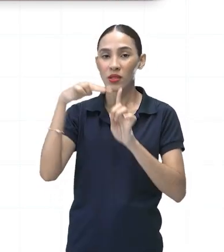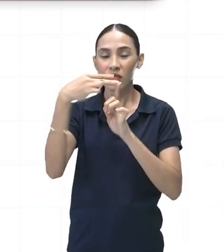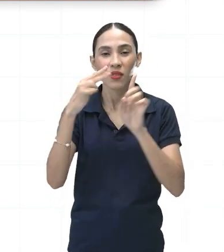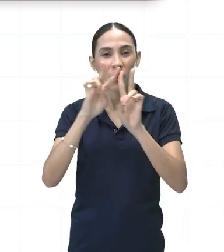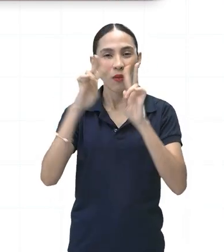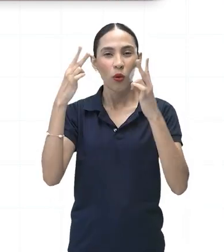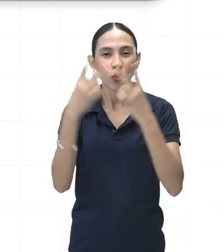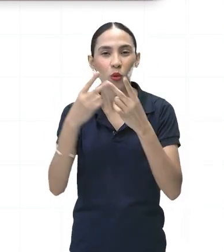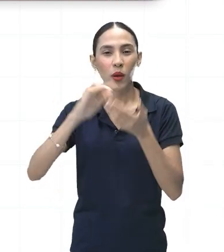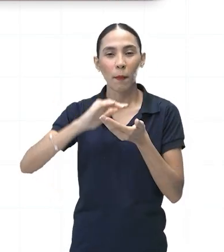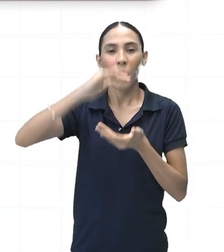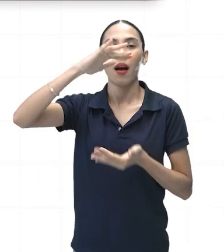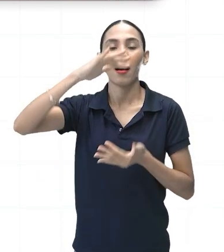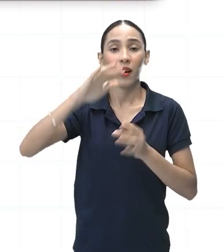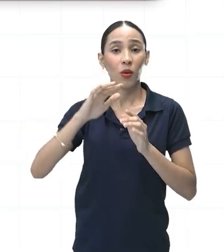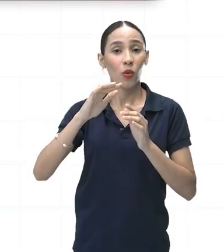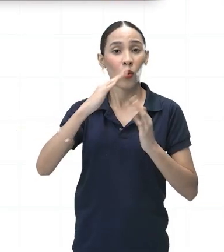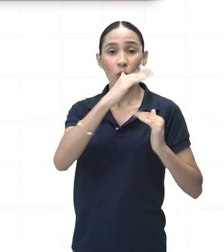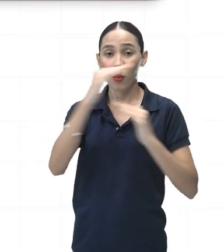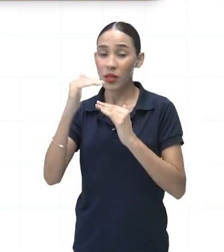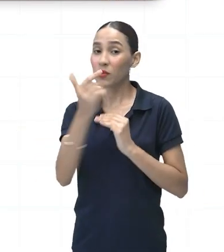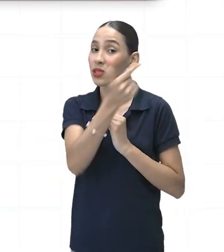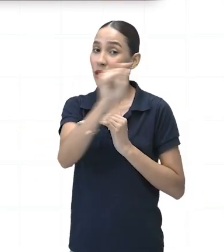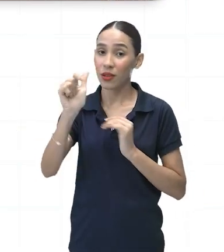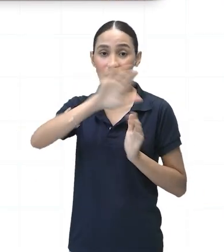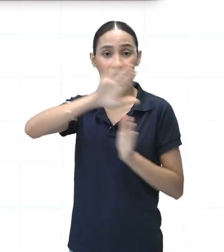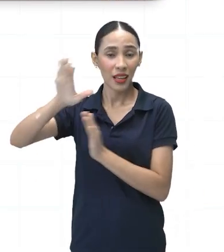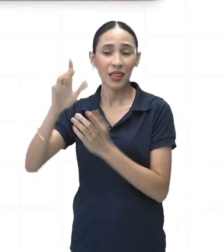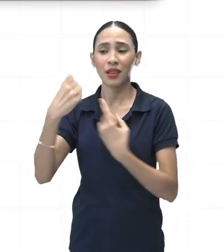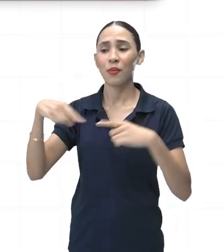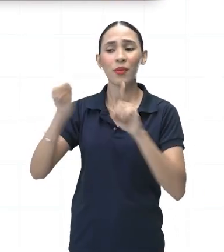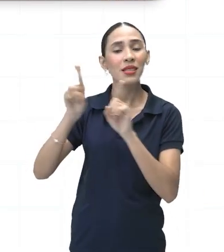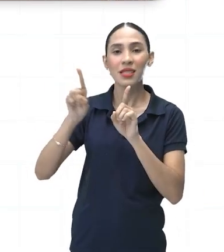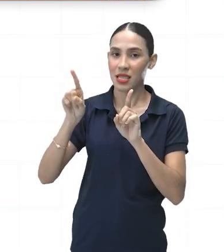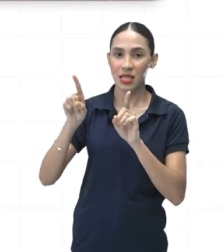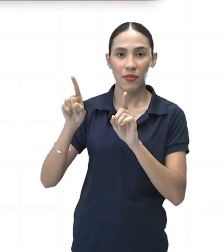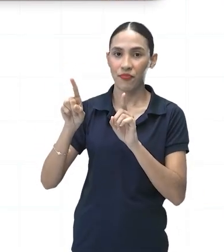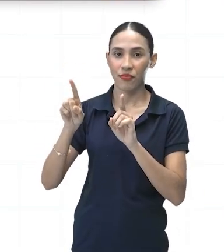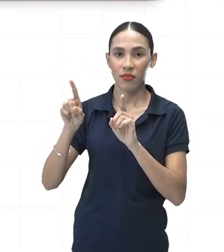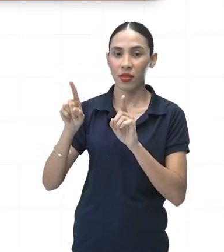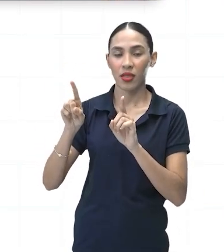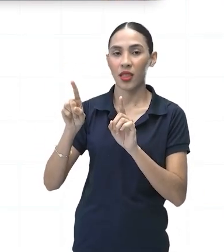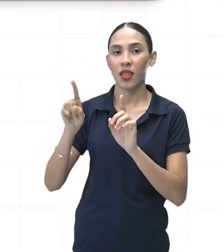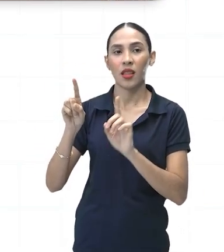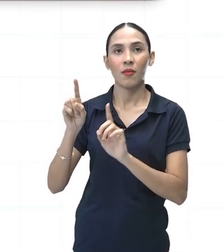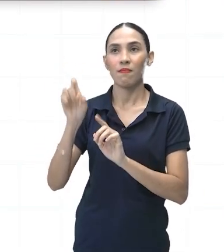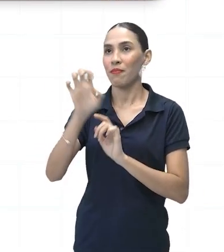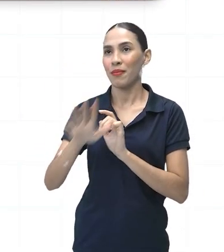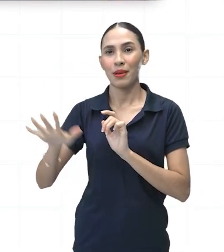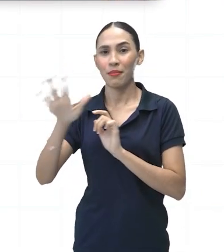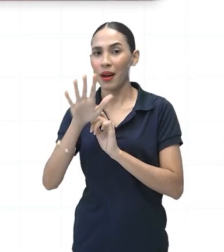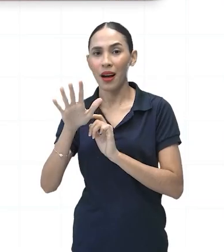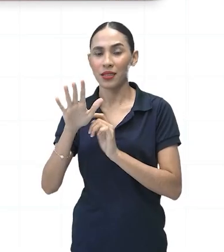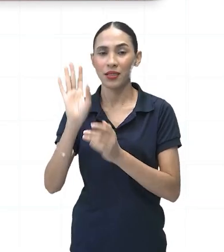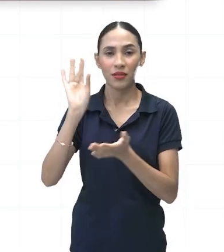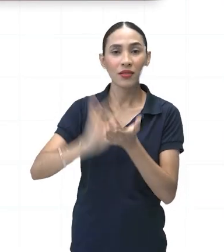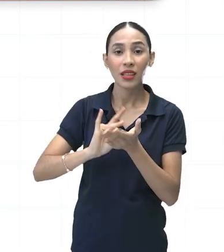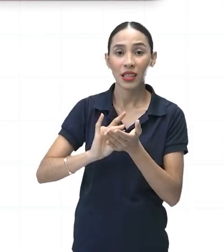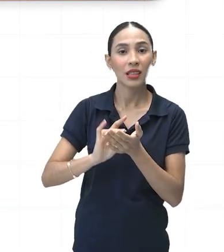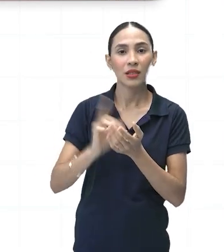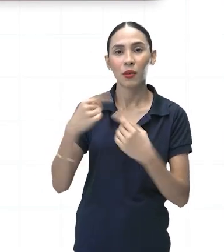volume. O cubismo ele vai deixar de lado, ele diz que não precisa representar uma imagem tão